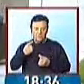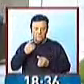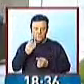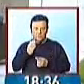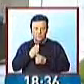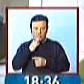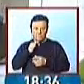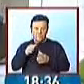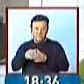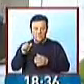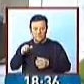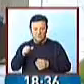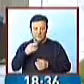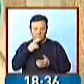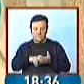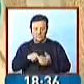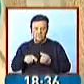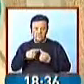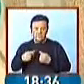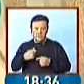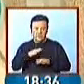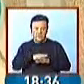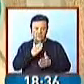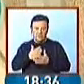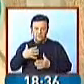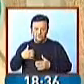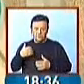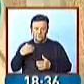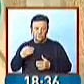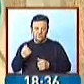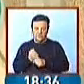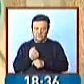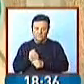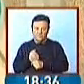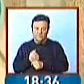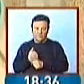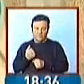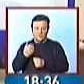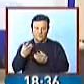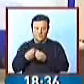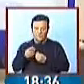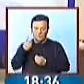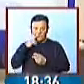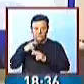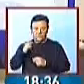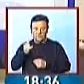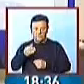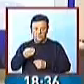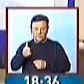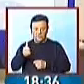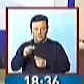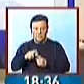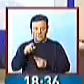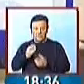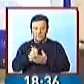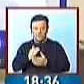às famílias. Sim, é verdade. Durante a semana, de terça à sexta-feira, tivemos atividades com os investigadores do IPB, nomeadamente a Escola Superior de